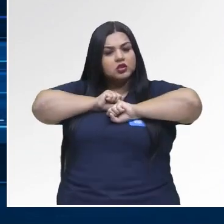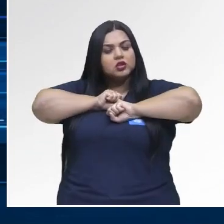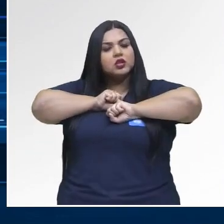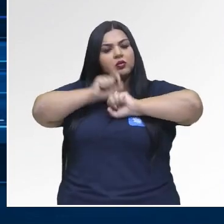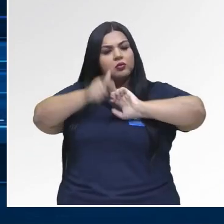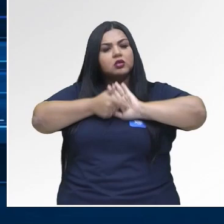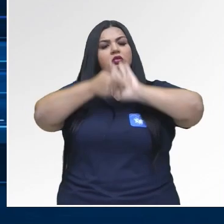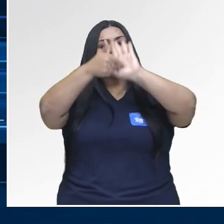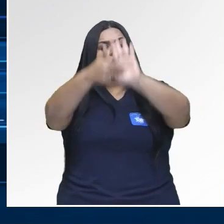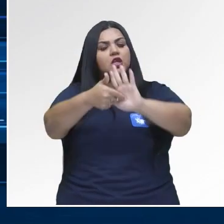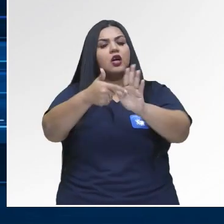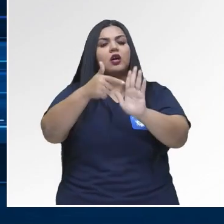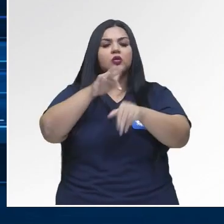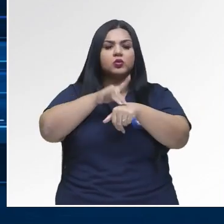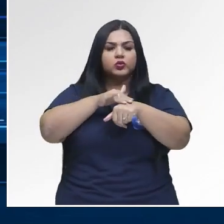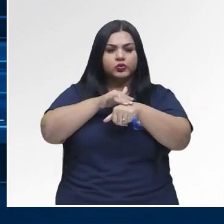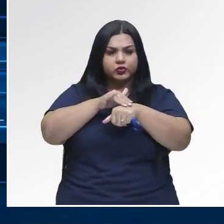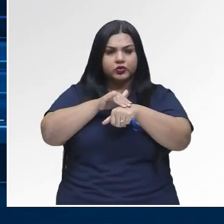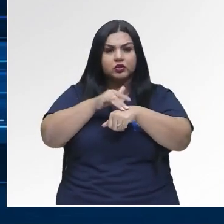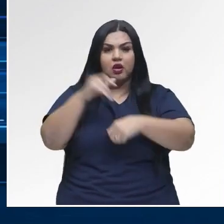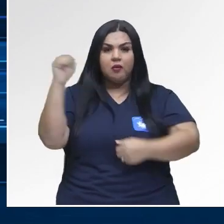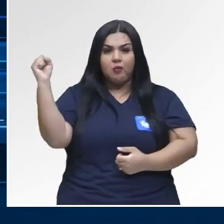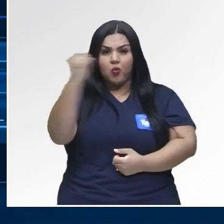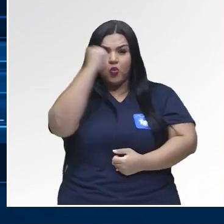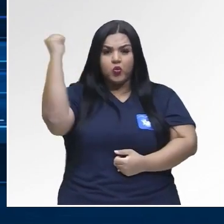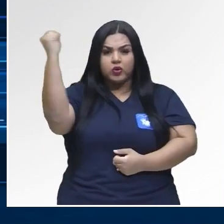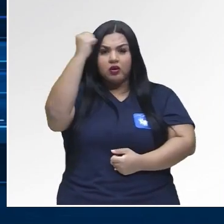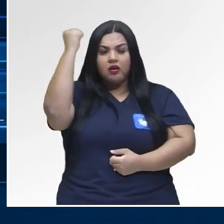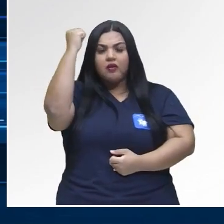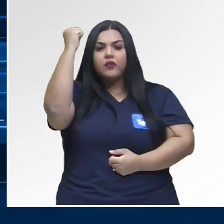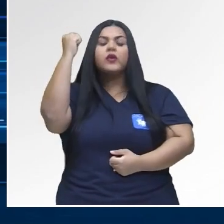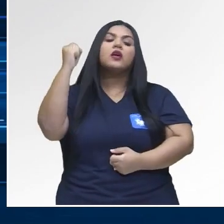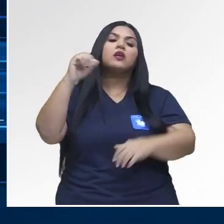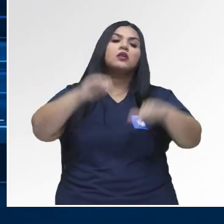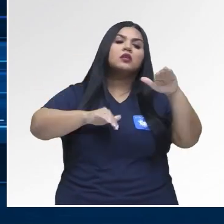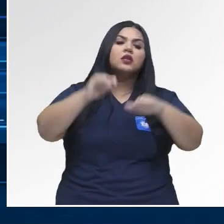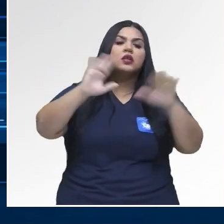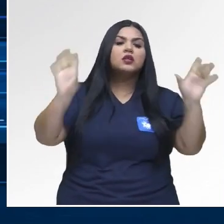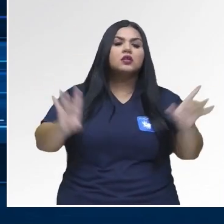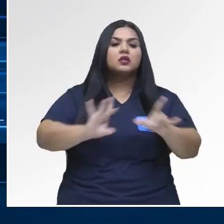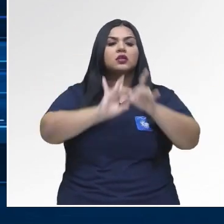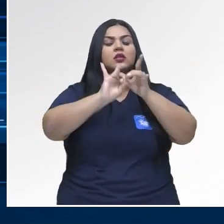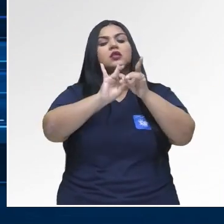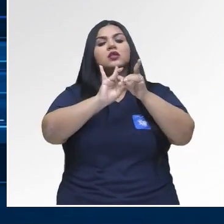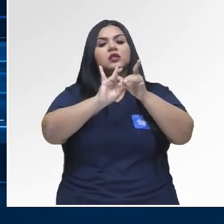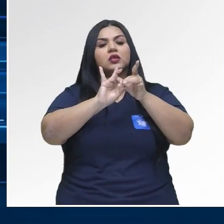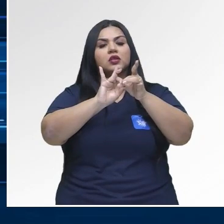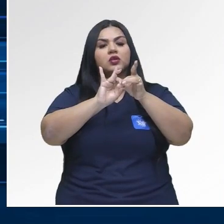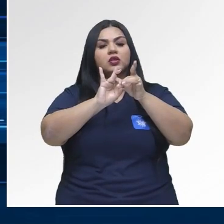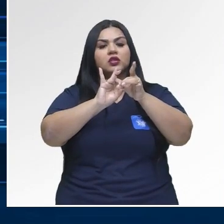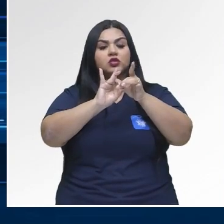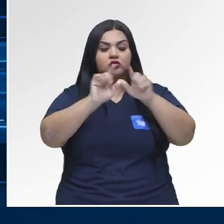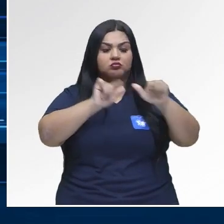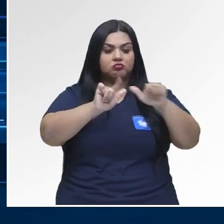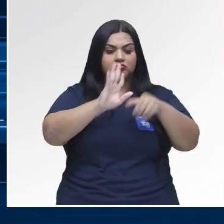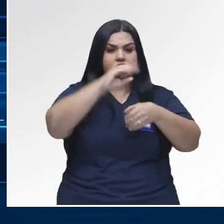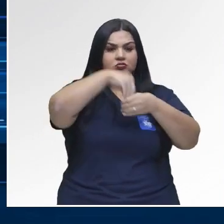apresentar essa doença gravíssima, tá? Então, geralmente, é associado aí a doenças